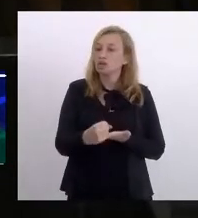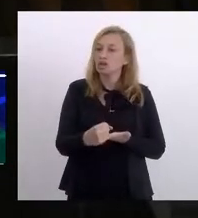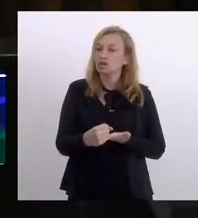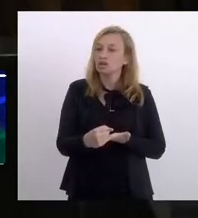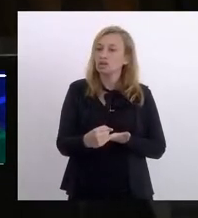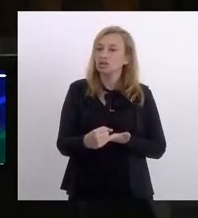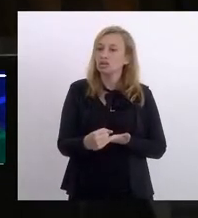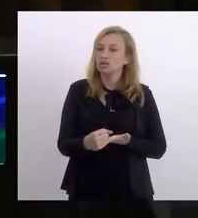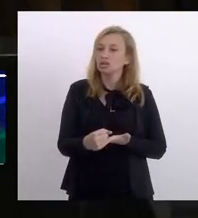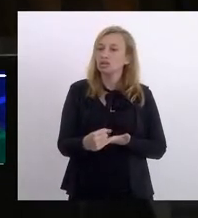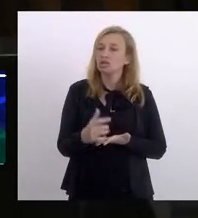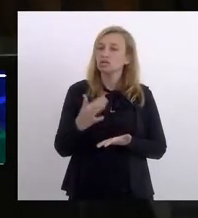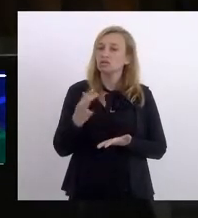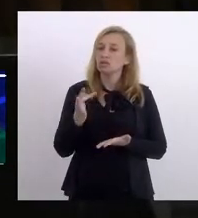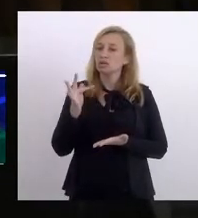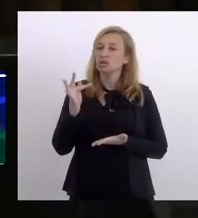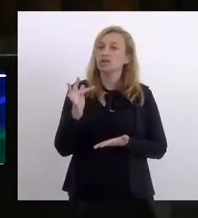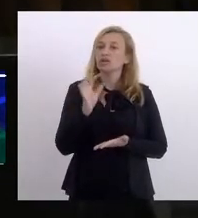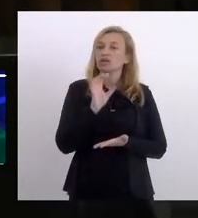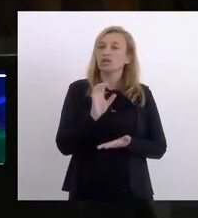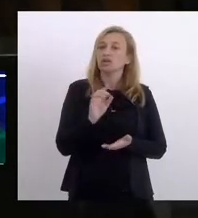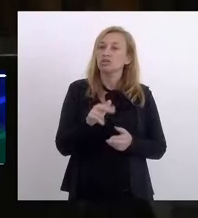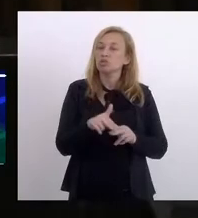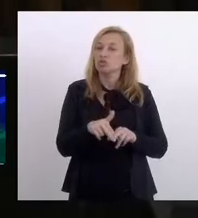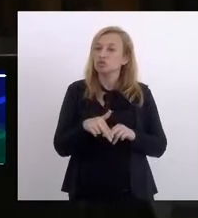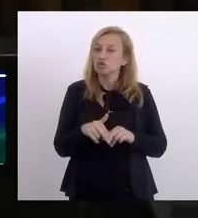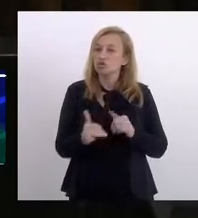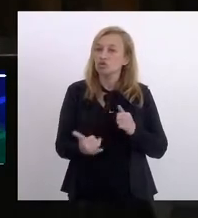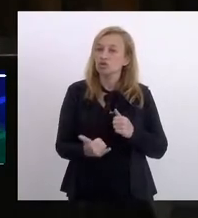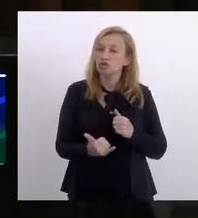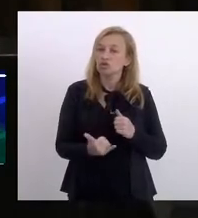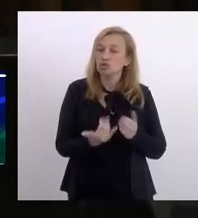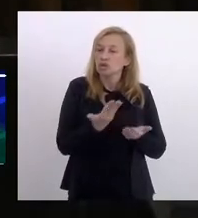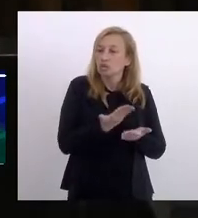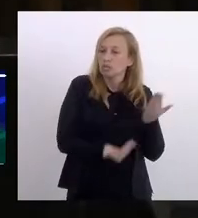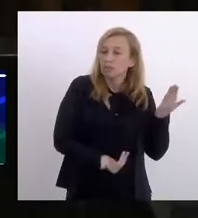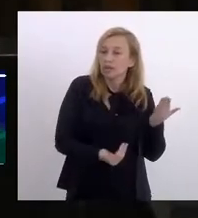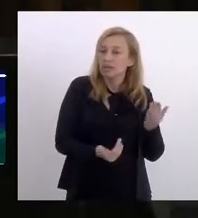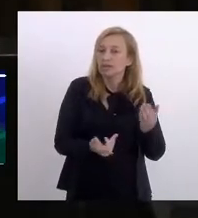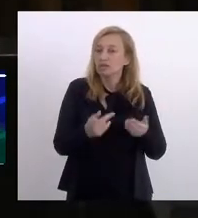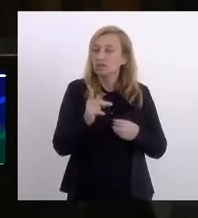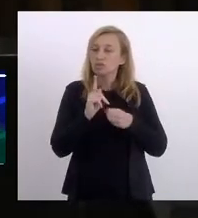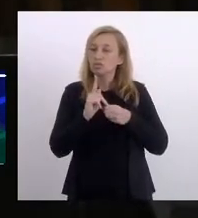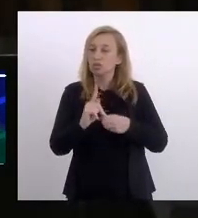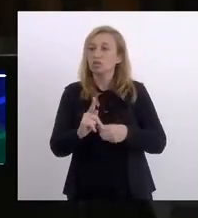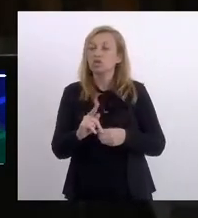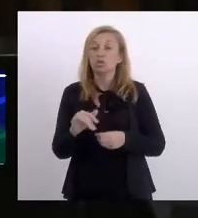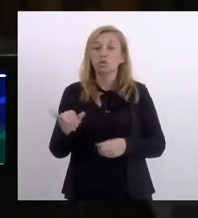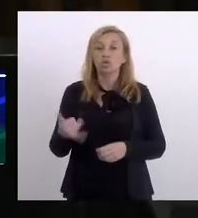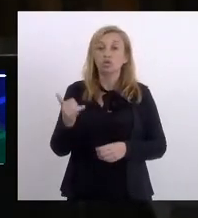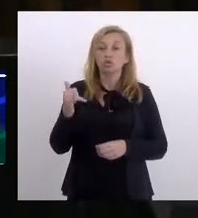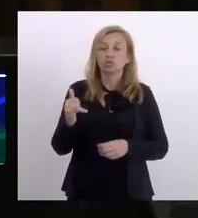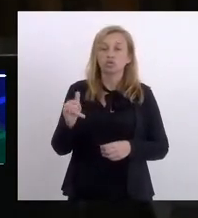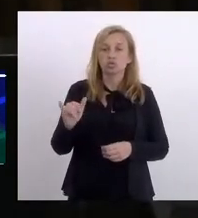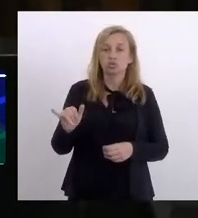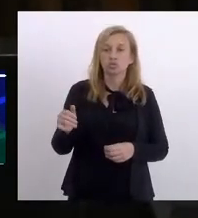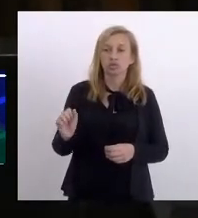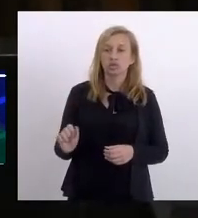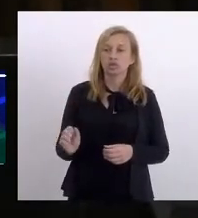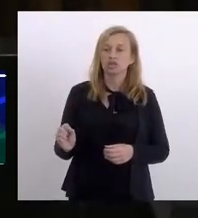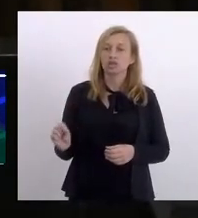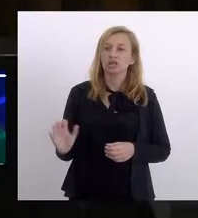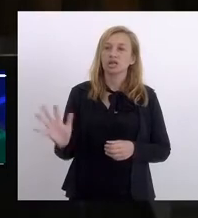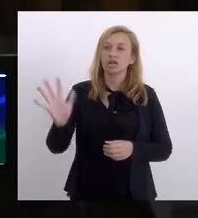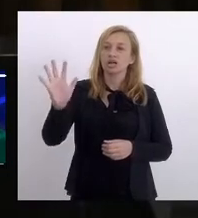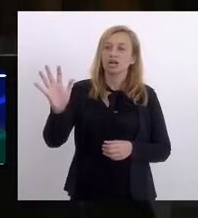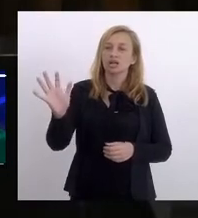que prevê que, em caso de queda no valor do barril do petróleo, os juros sobem, mas em